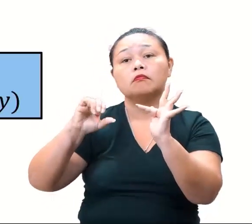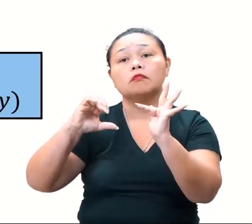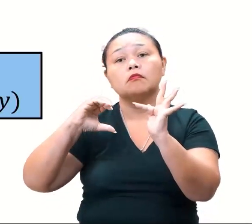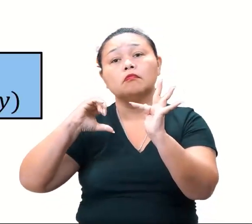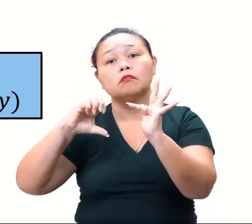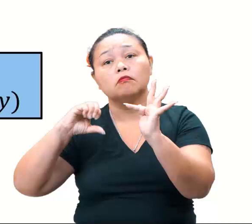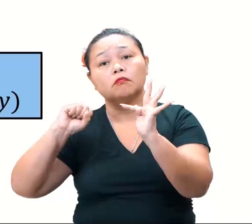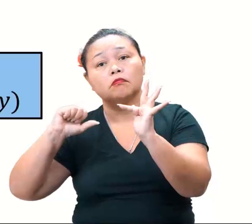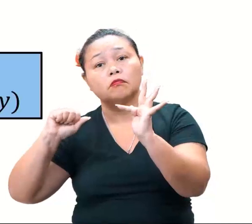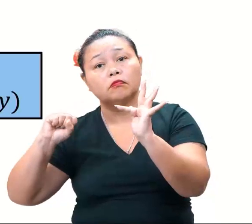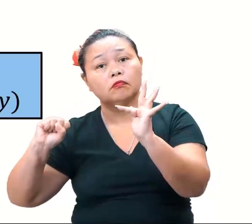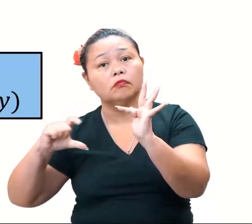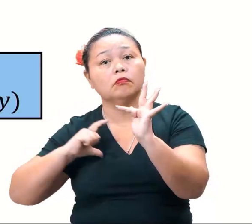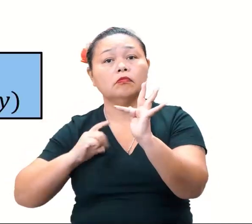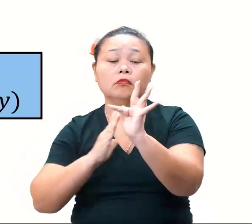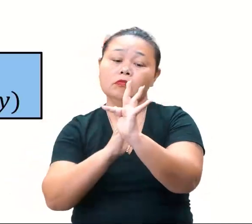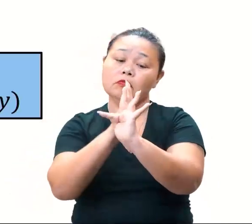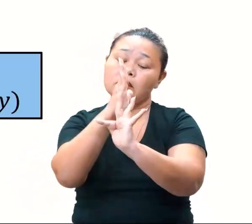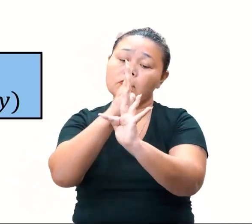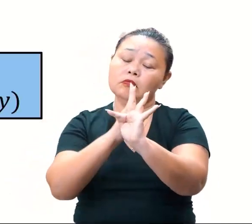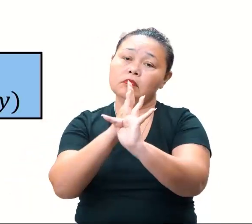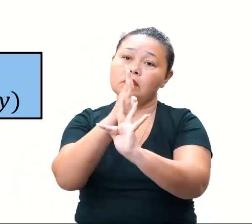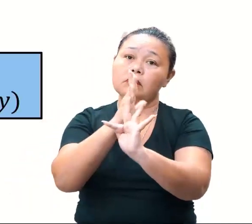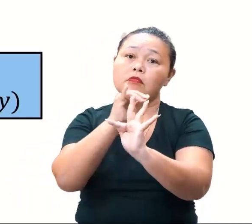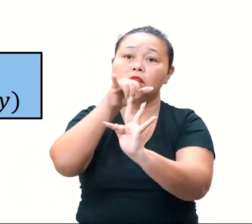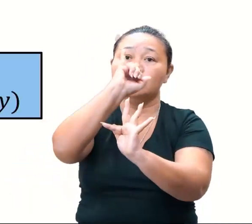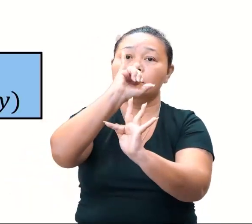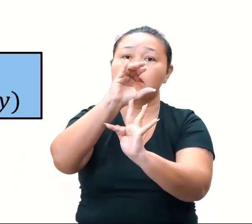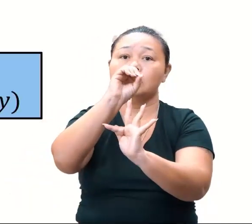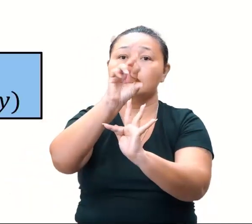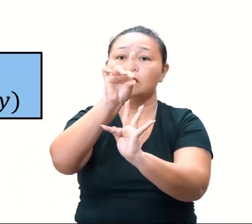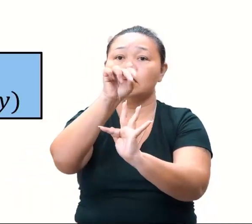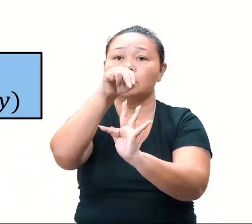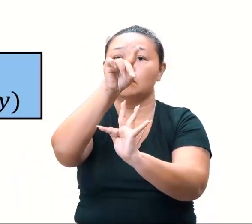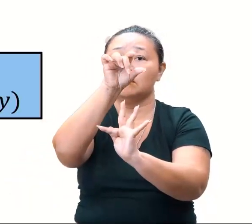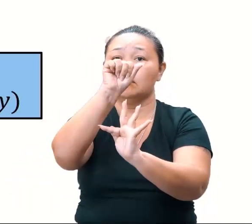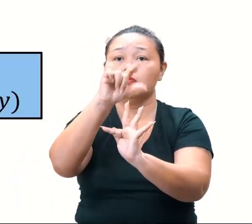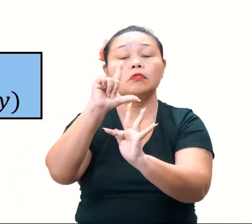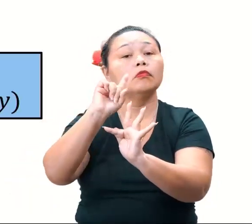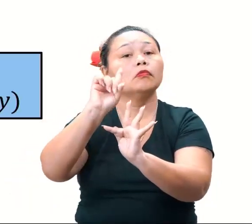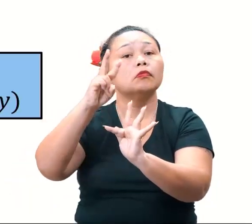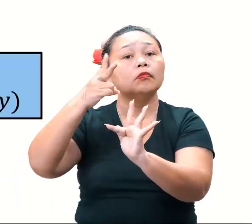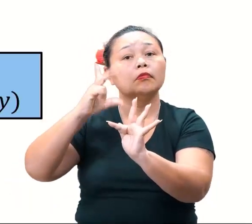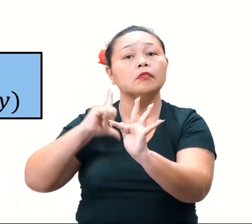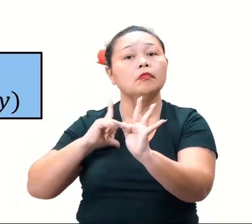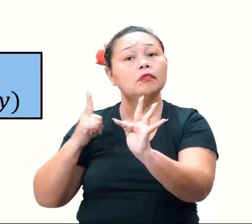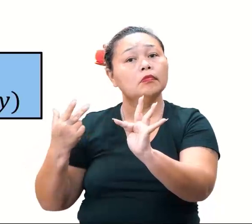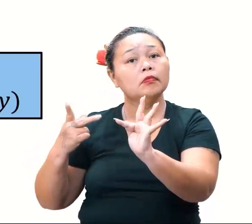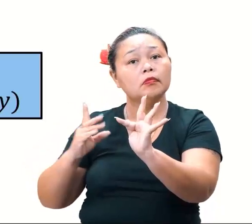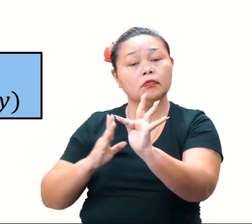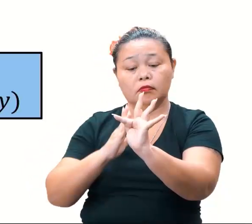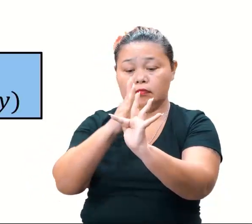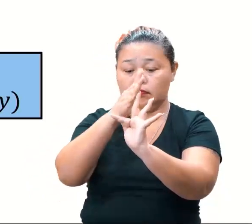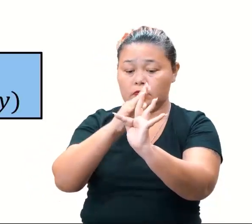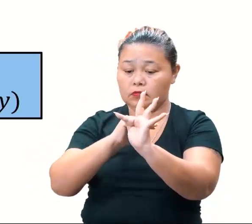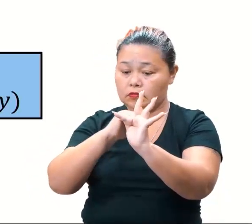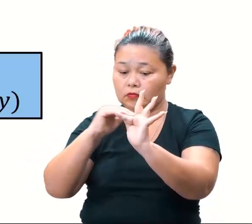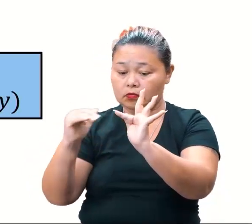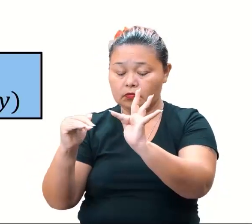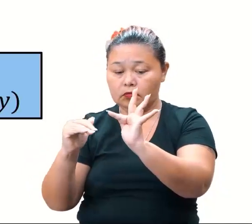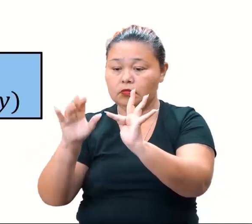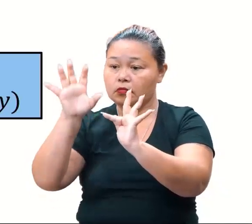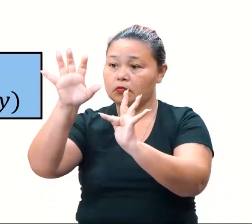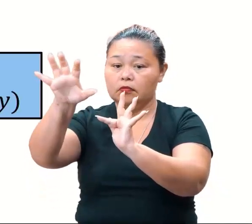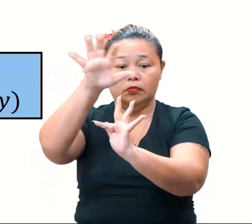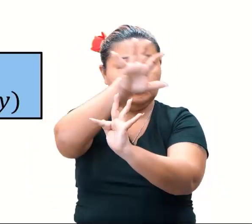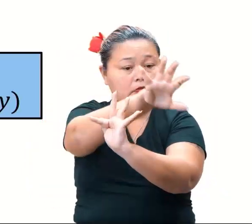O vertical é chamado de ordenada ou eixo Y. E que eles se cortando vão formar 4